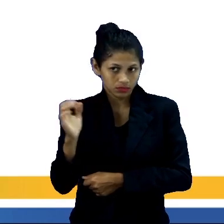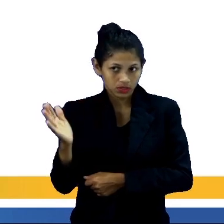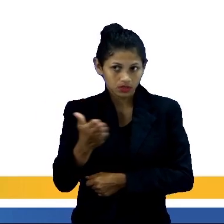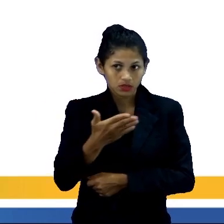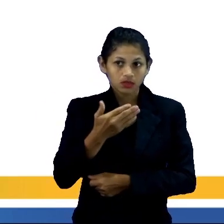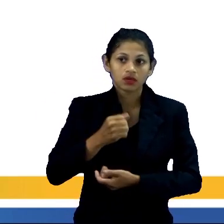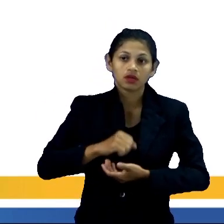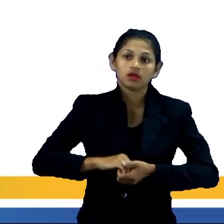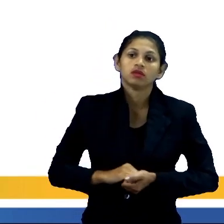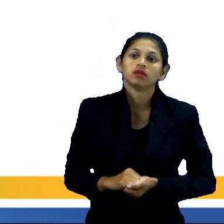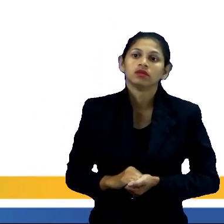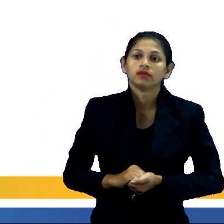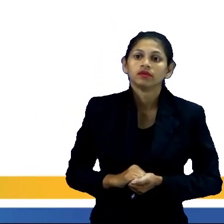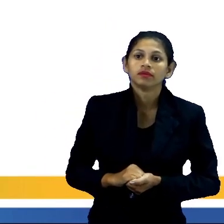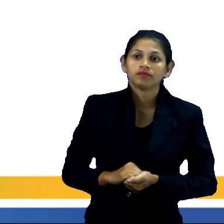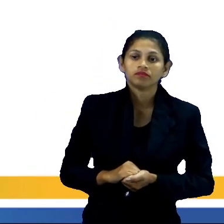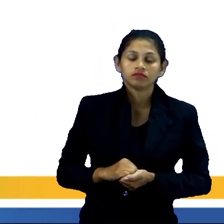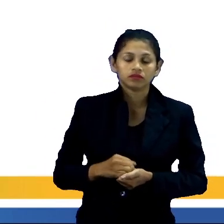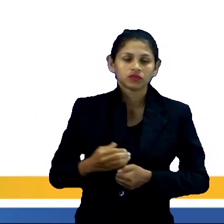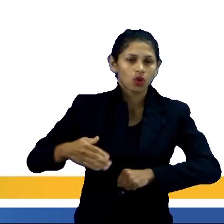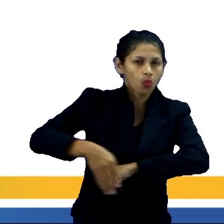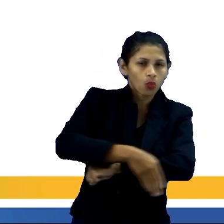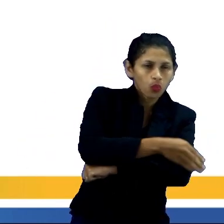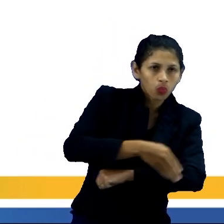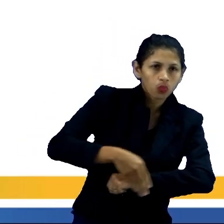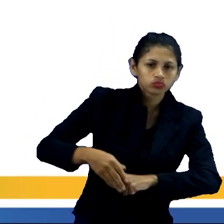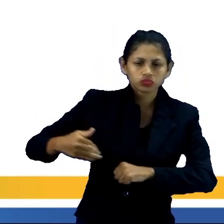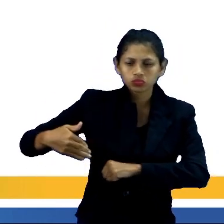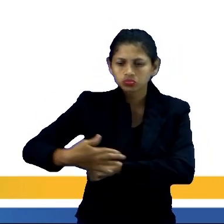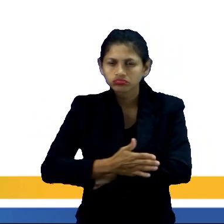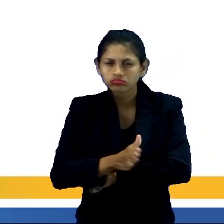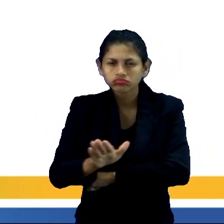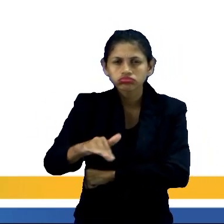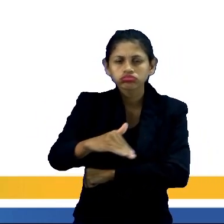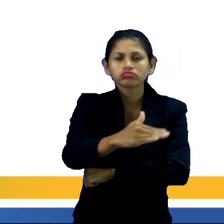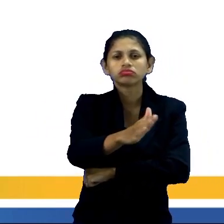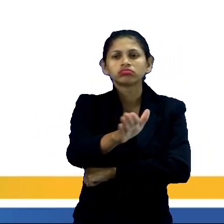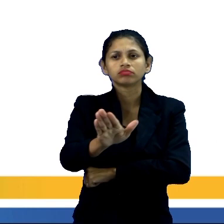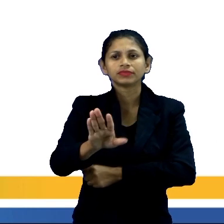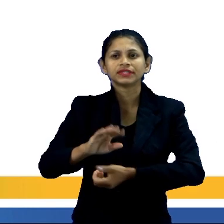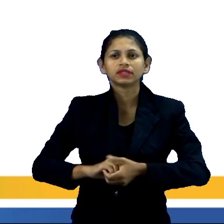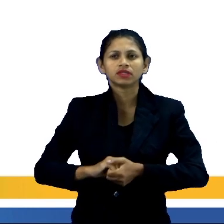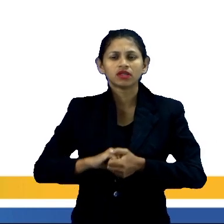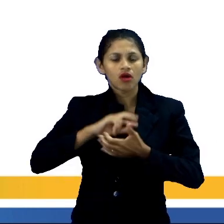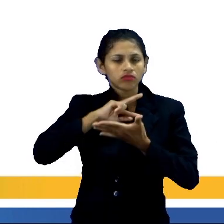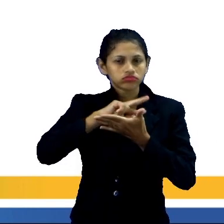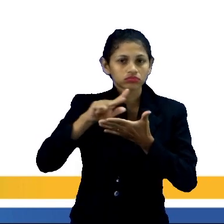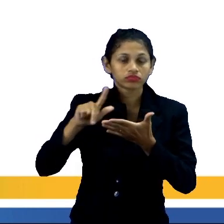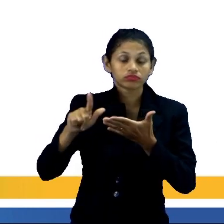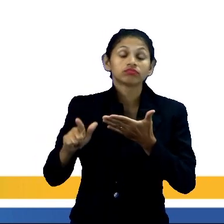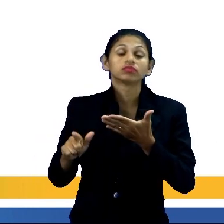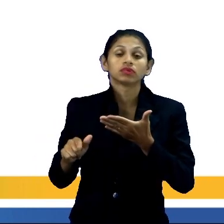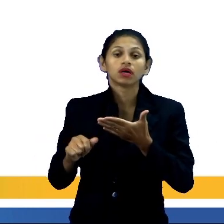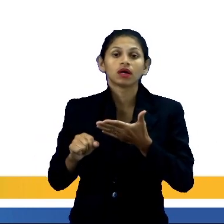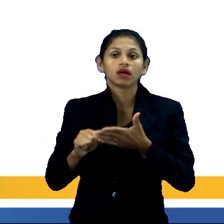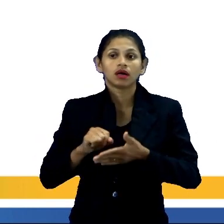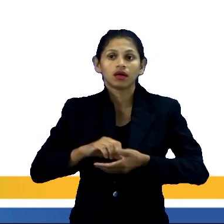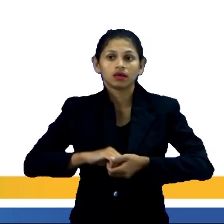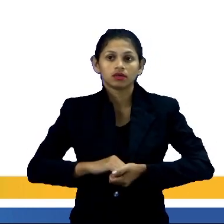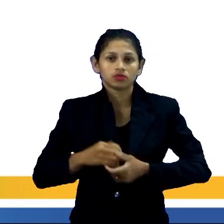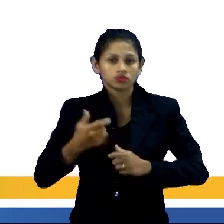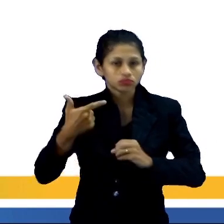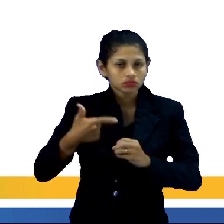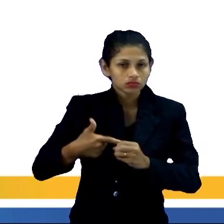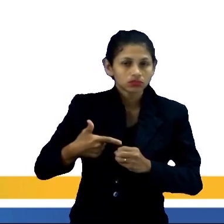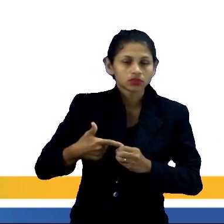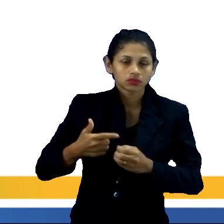ferrovias e rodovias e principalmente dessas grandes companhias, né? Dessas estatais aí do setor energético e também petroleiro do Brasil.